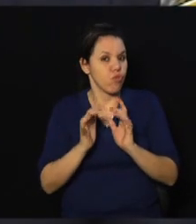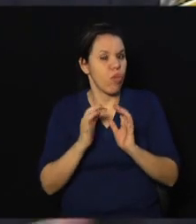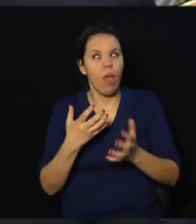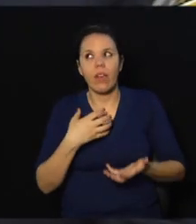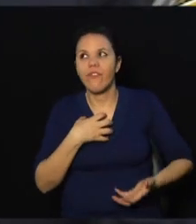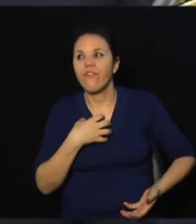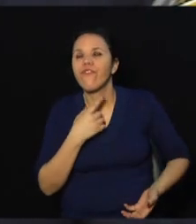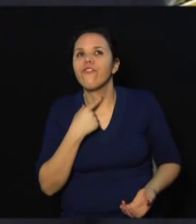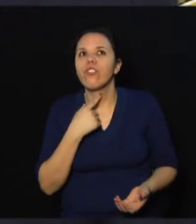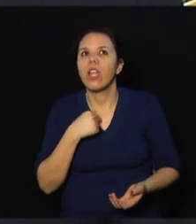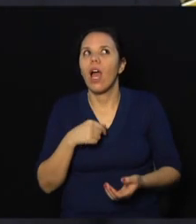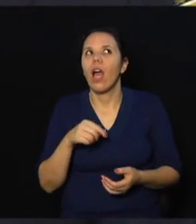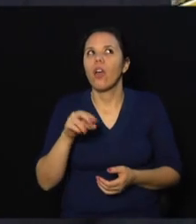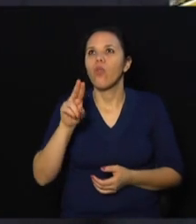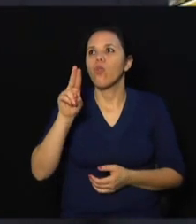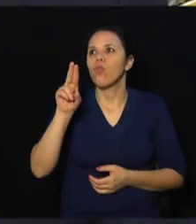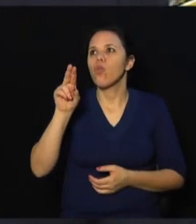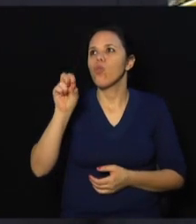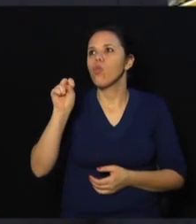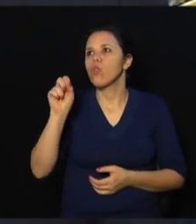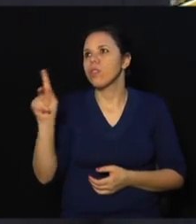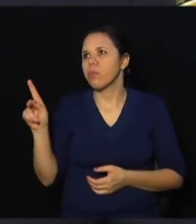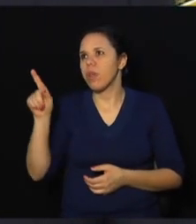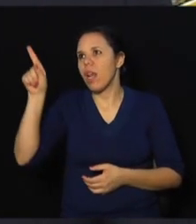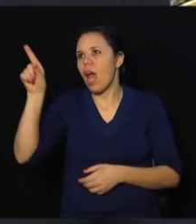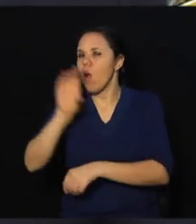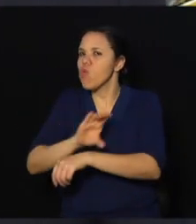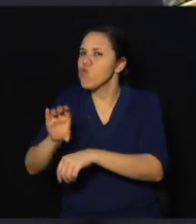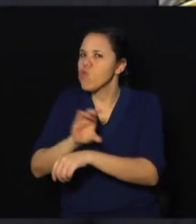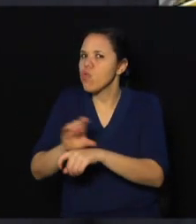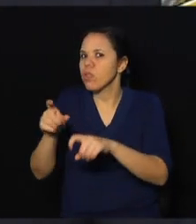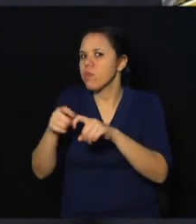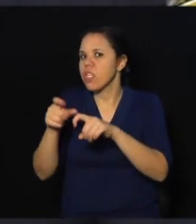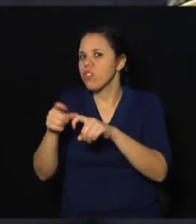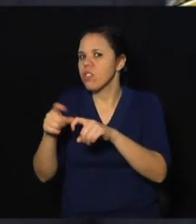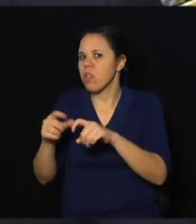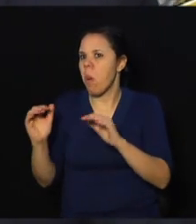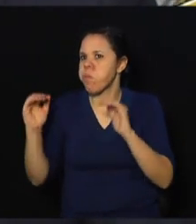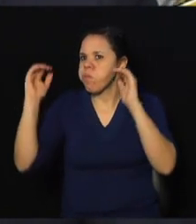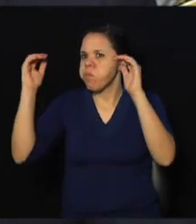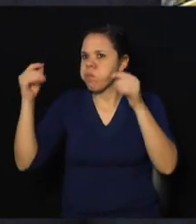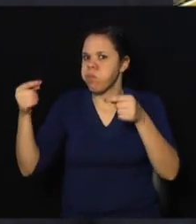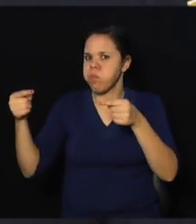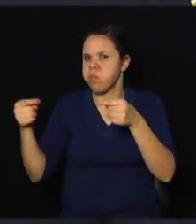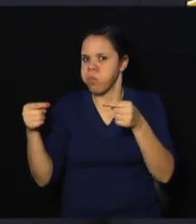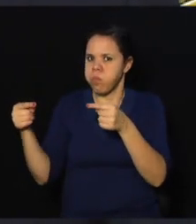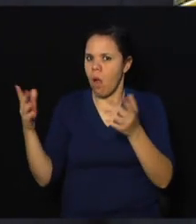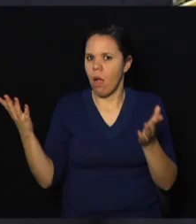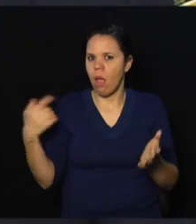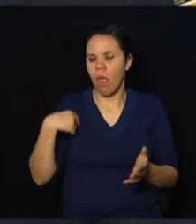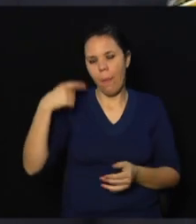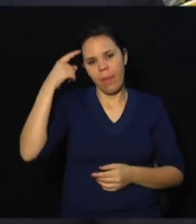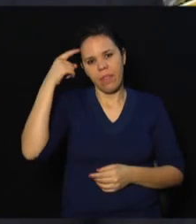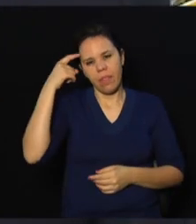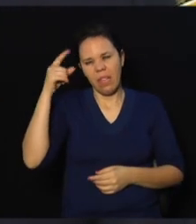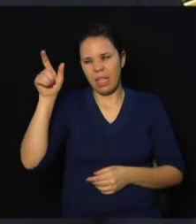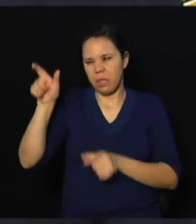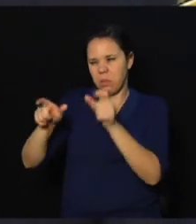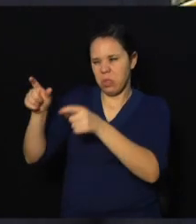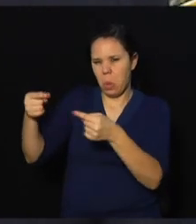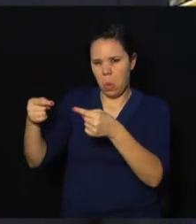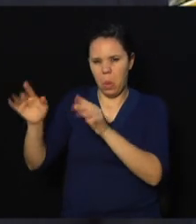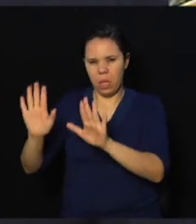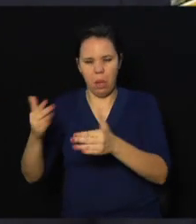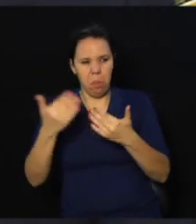USP, vamos pegar o exemplo da USP. Eu quero estar lá no curso de medicina da USP, que é um curso altamente concorrido. Se eu pensar na minha concorrência, na prova que eu tenho